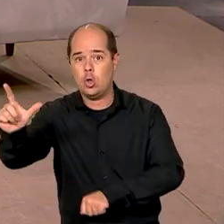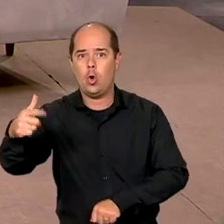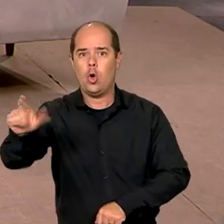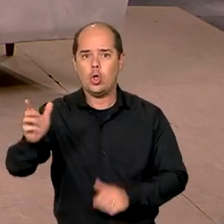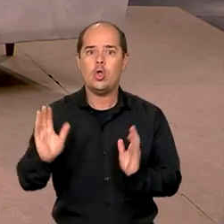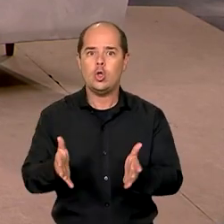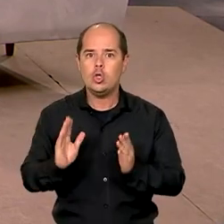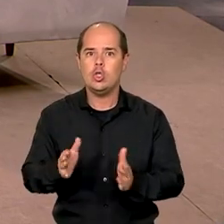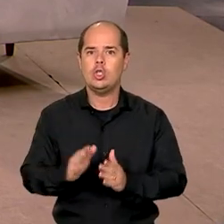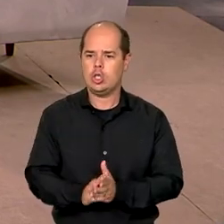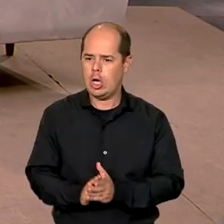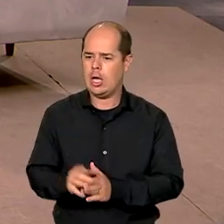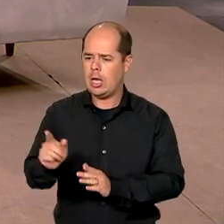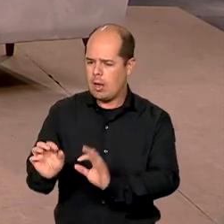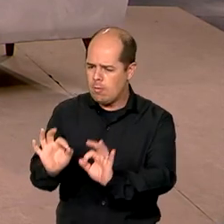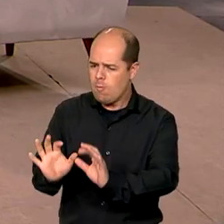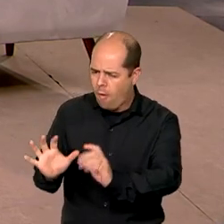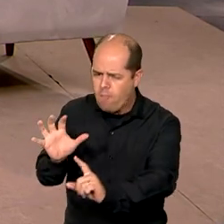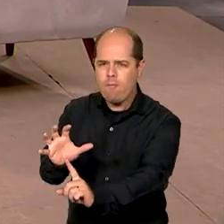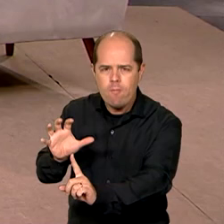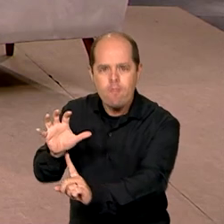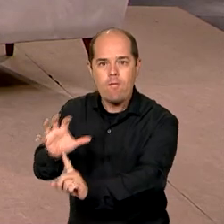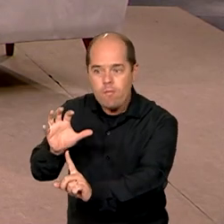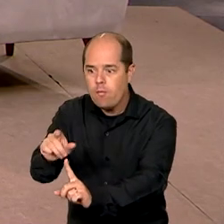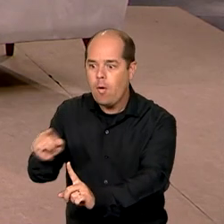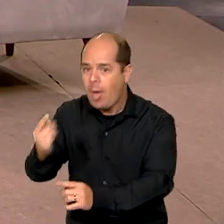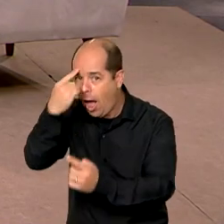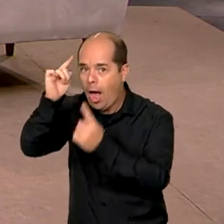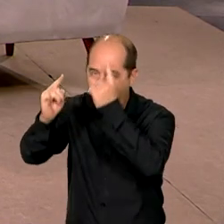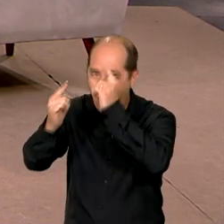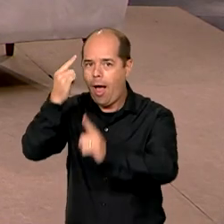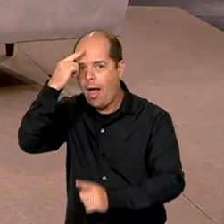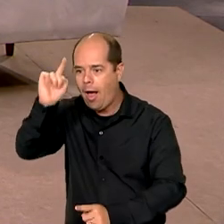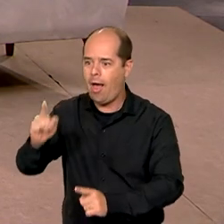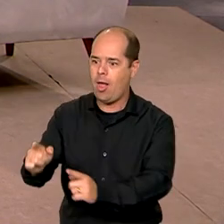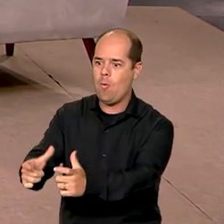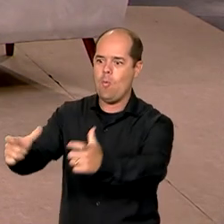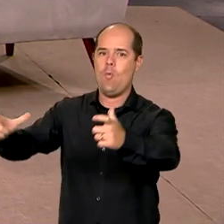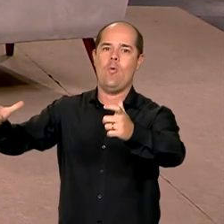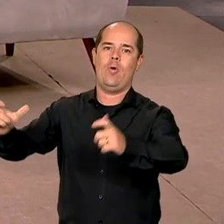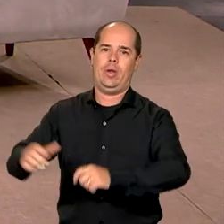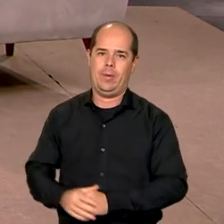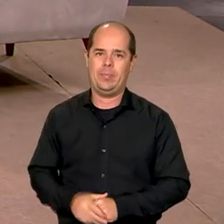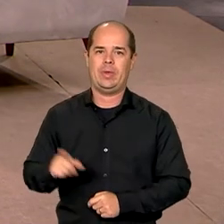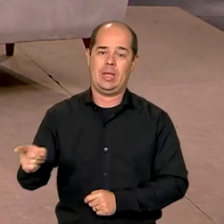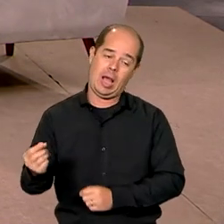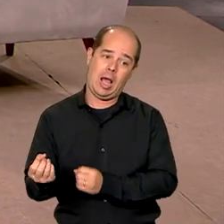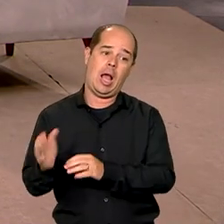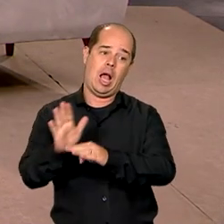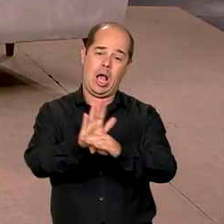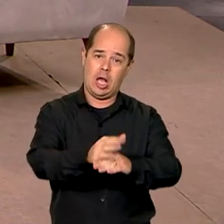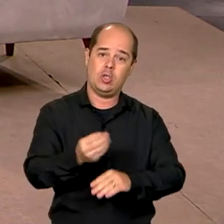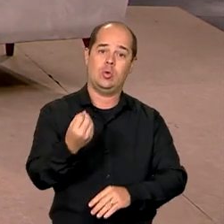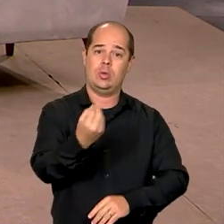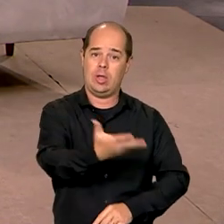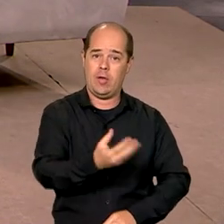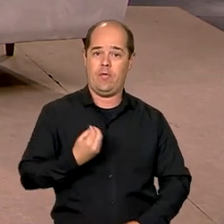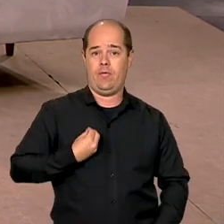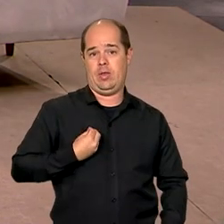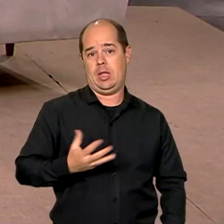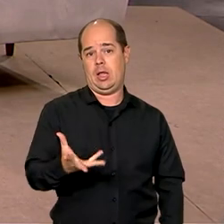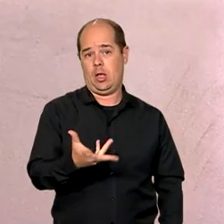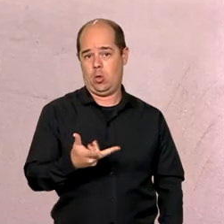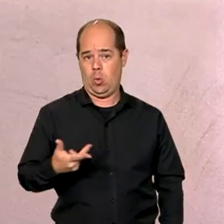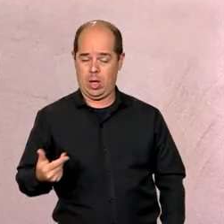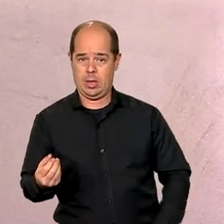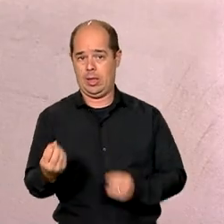criativos se desenvolvessem e trouxessem riqueza e qualidade de vida para os seus habitantes em cada um desses países.